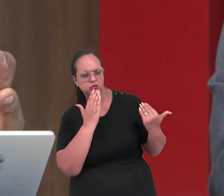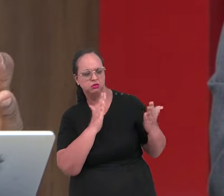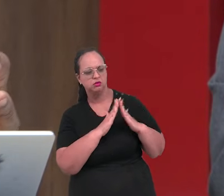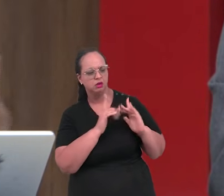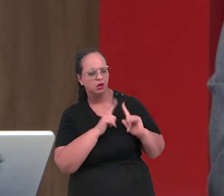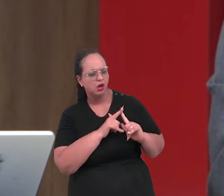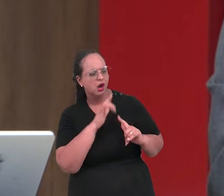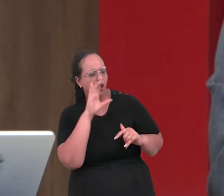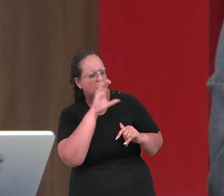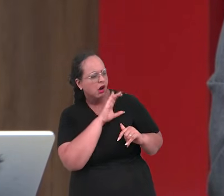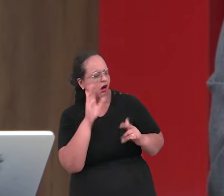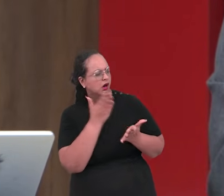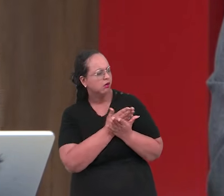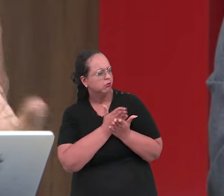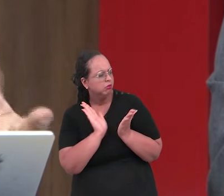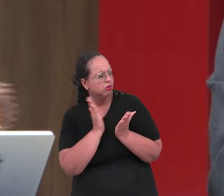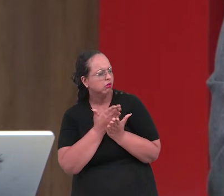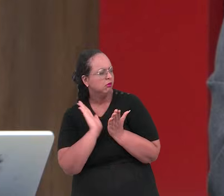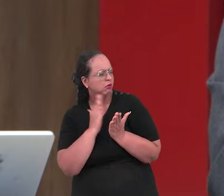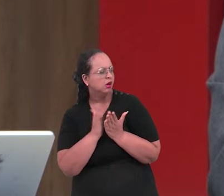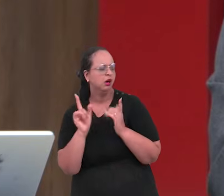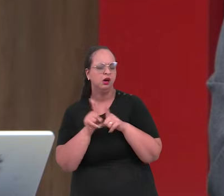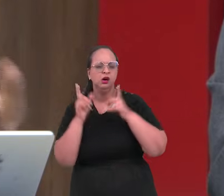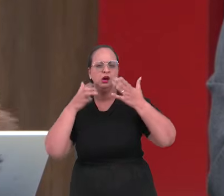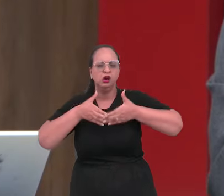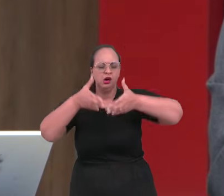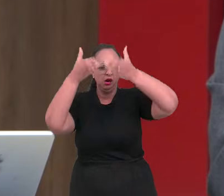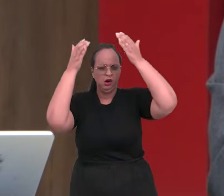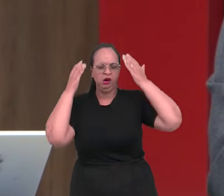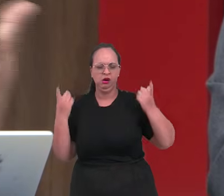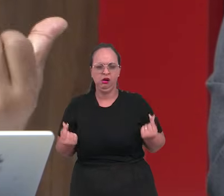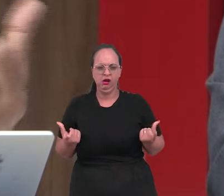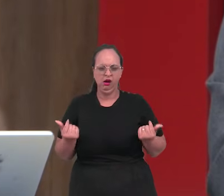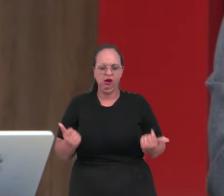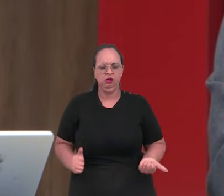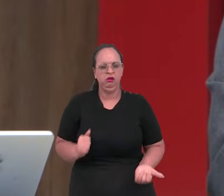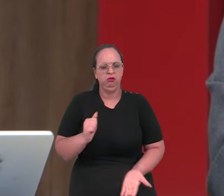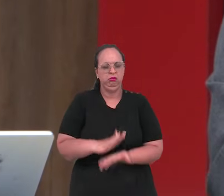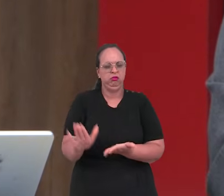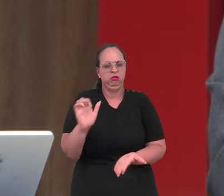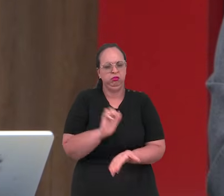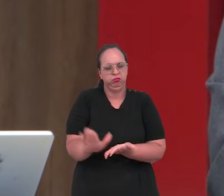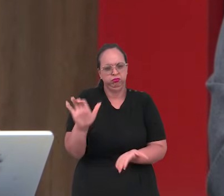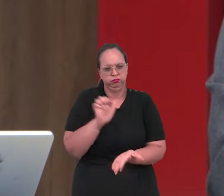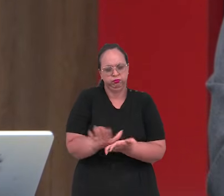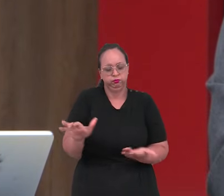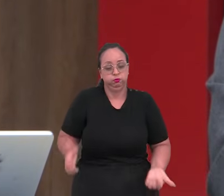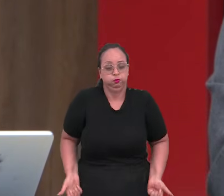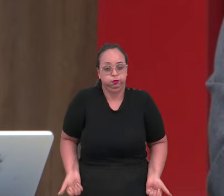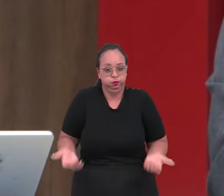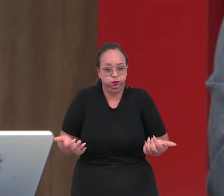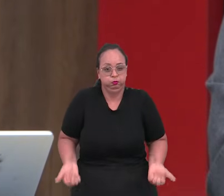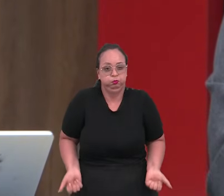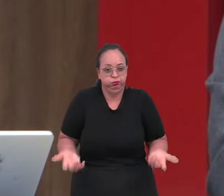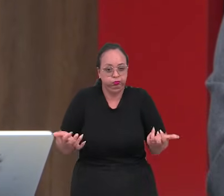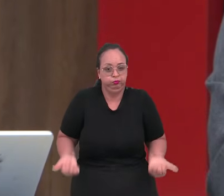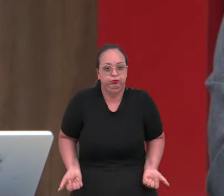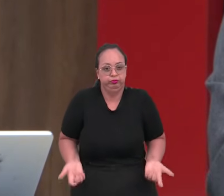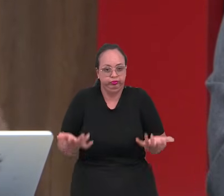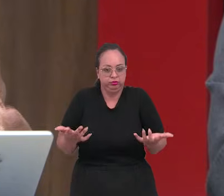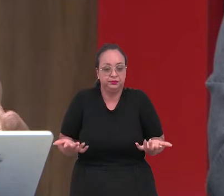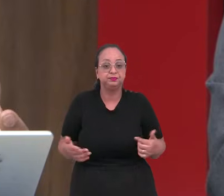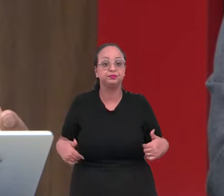Igreja, o clero desbanjando, né? Aquele negócio todo acontecendo. Ele falou muito bem sobre a indulgência. Então,